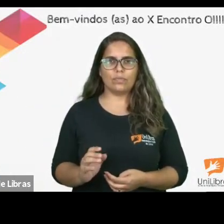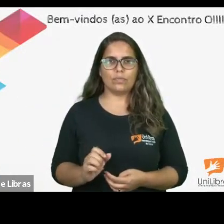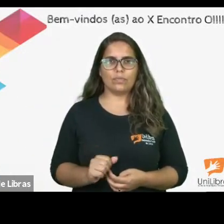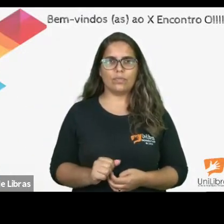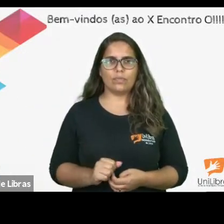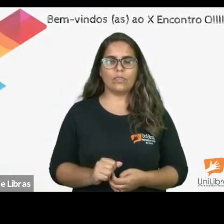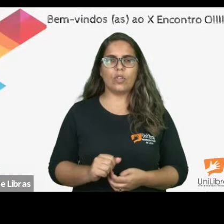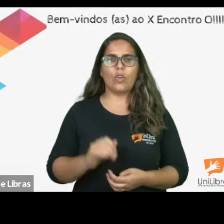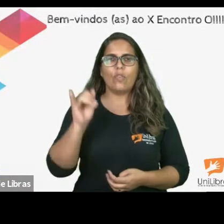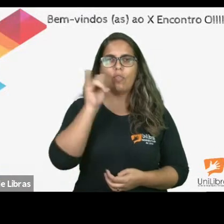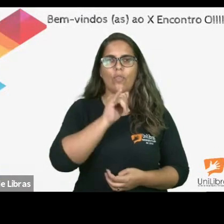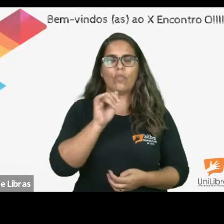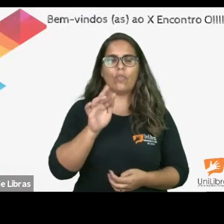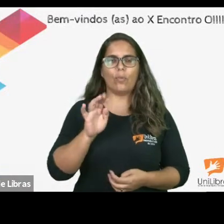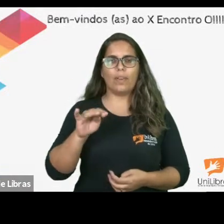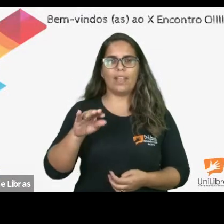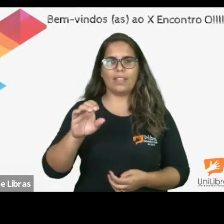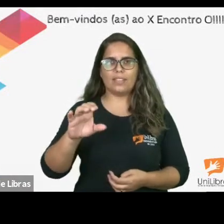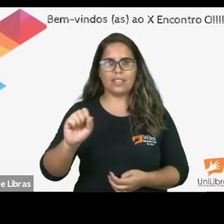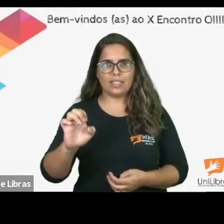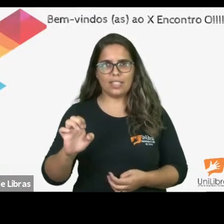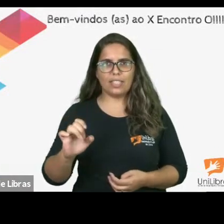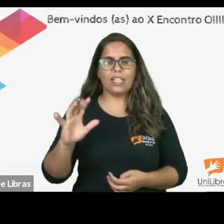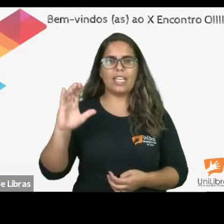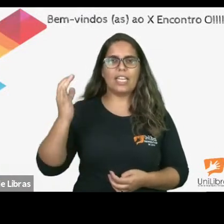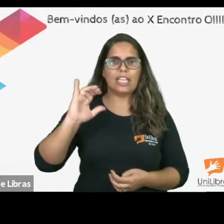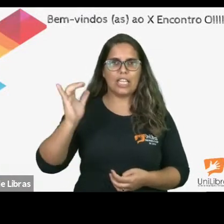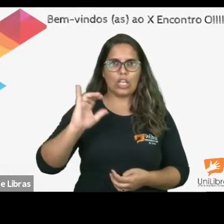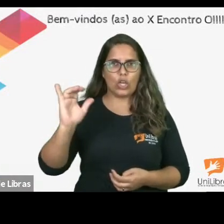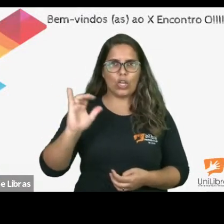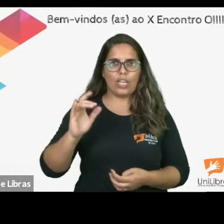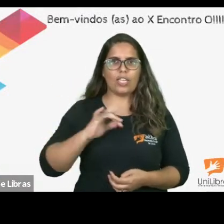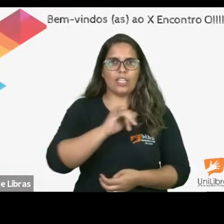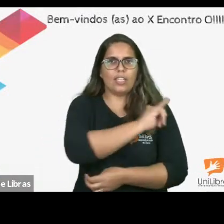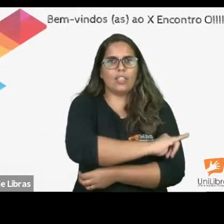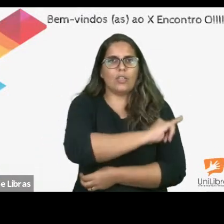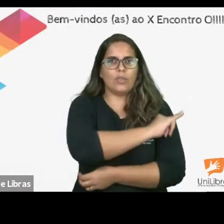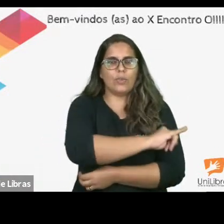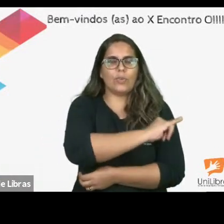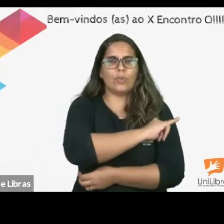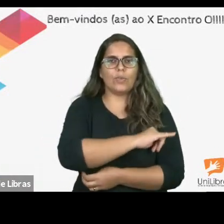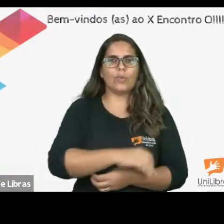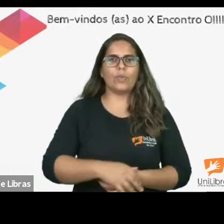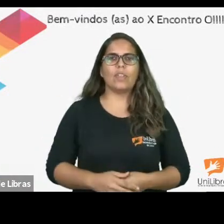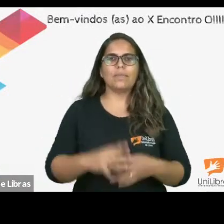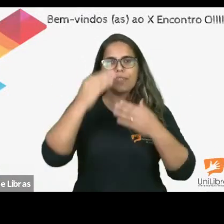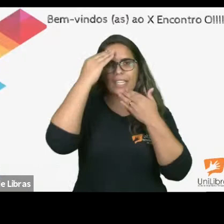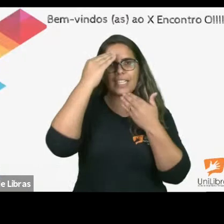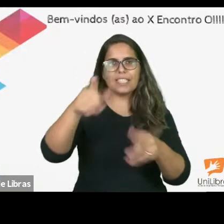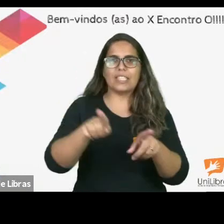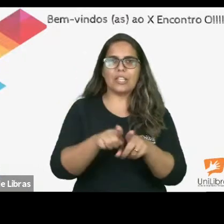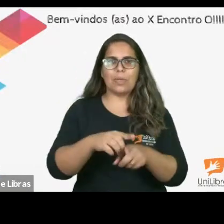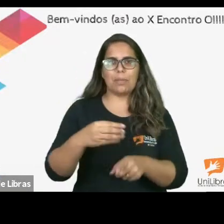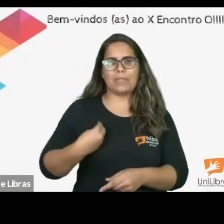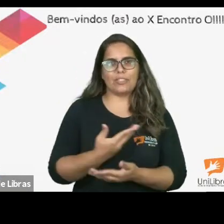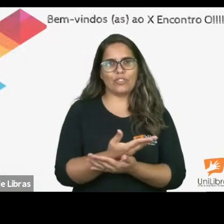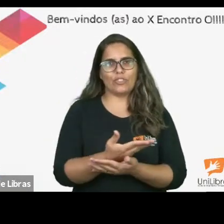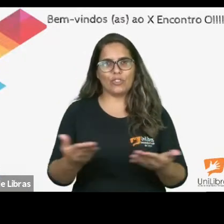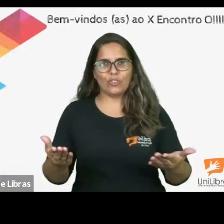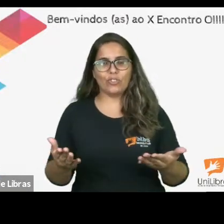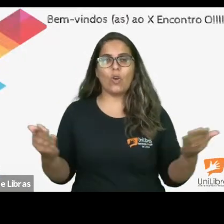Federal Fluminense, em Niterói, Rio de Janeiro. Ah, mais uma vez agradecendo a presença de todos.